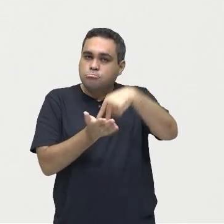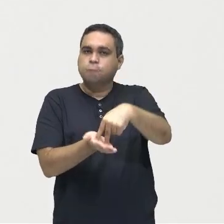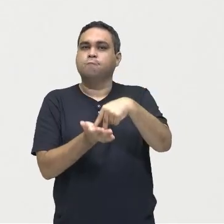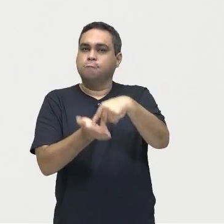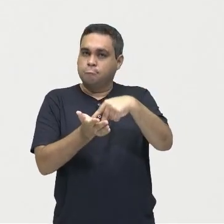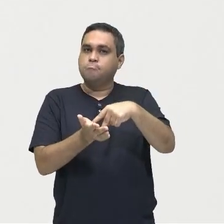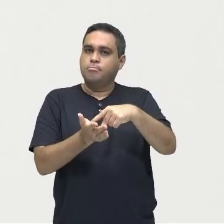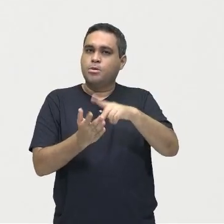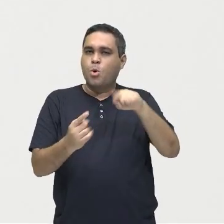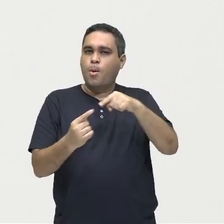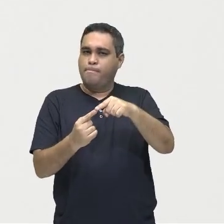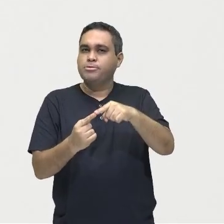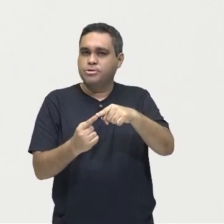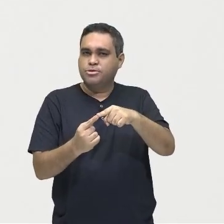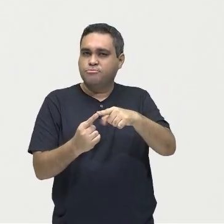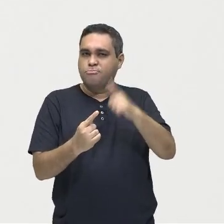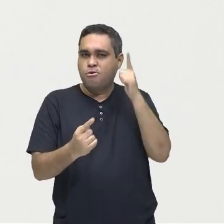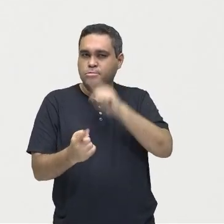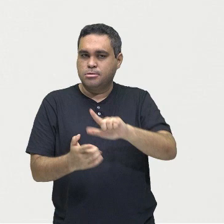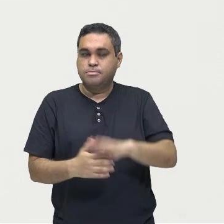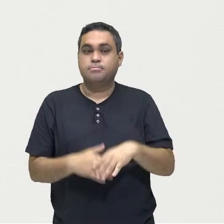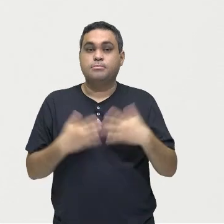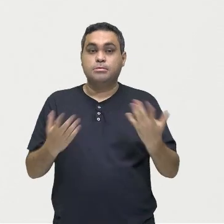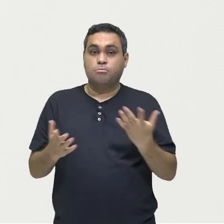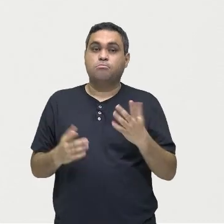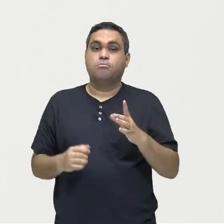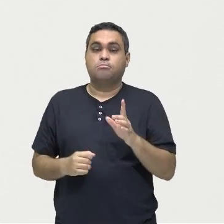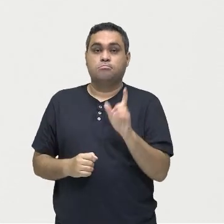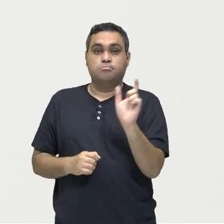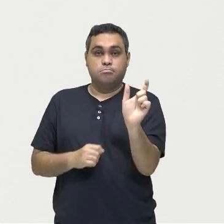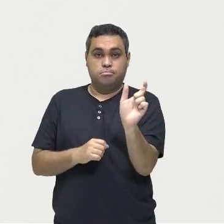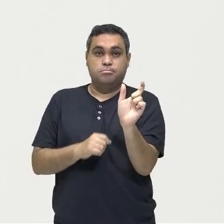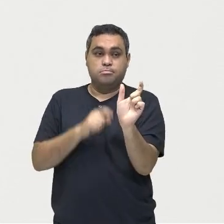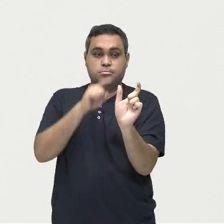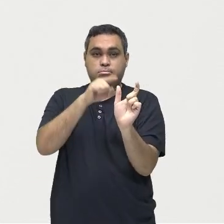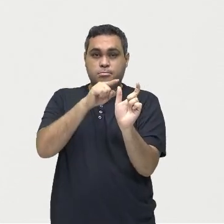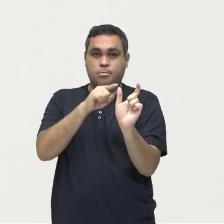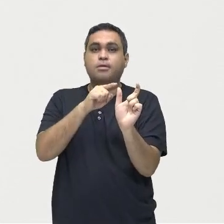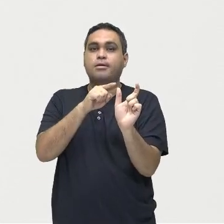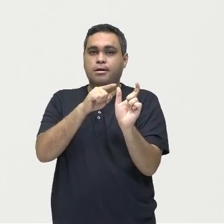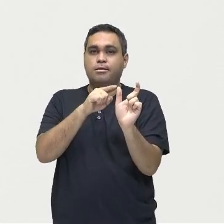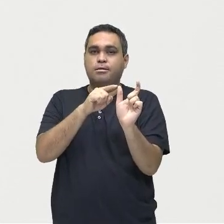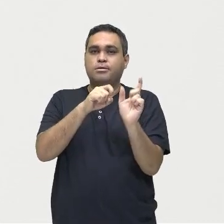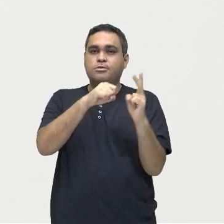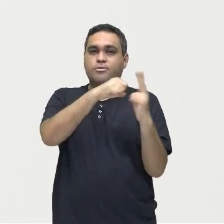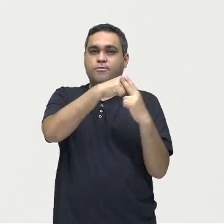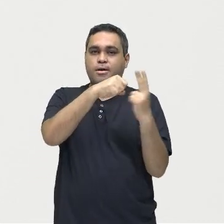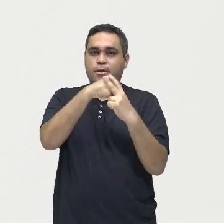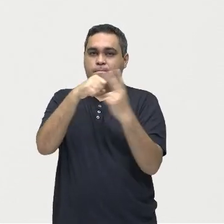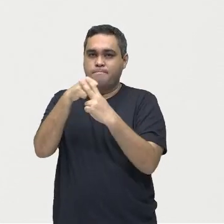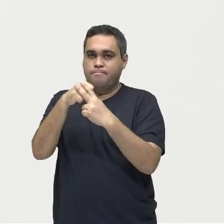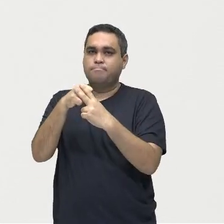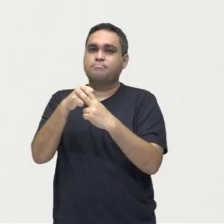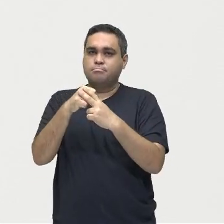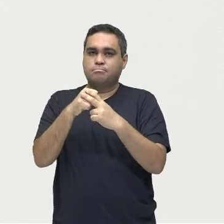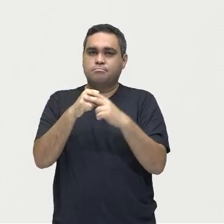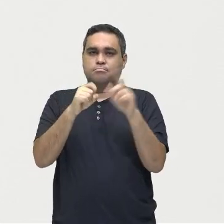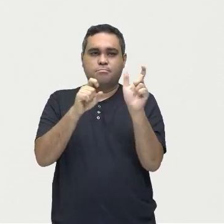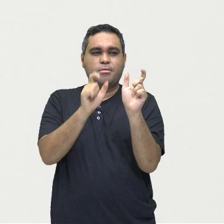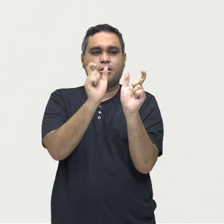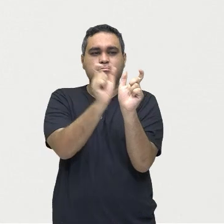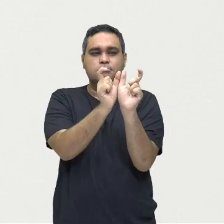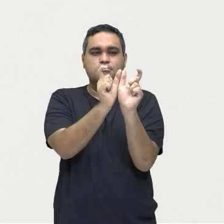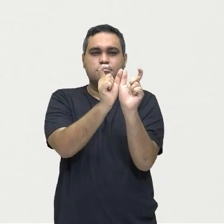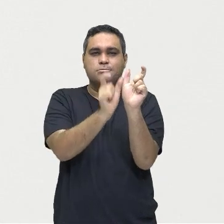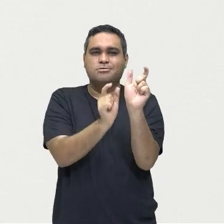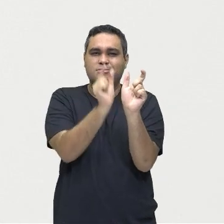olha, pela desinência do verbo, né? Aqui nós vamos conseguir identificar o